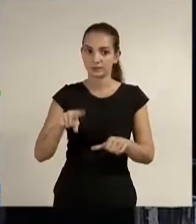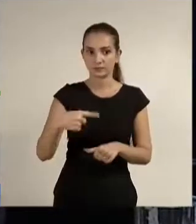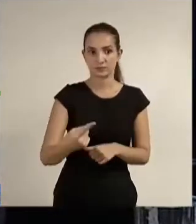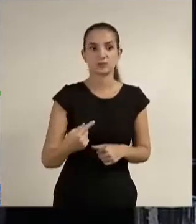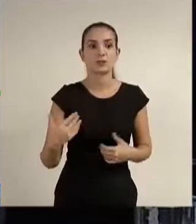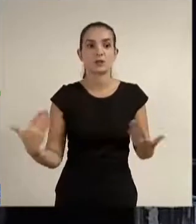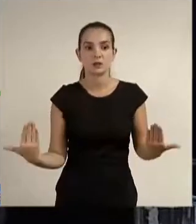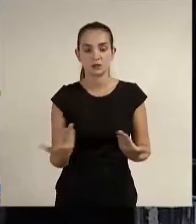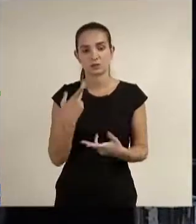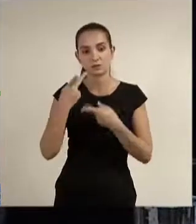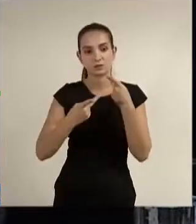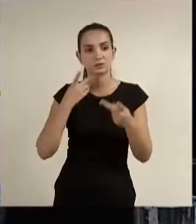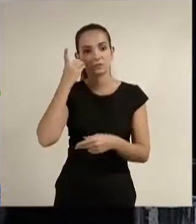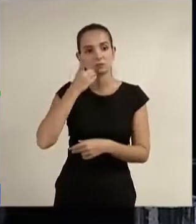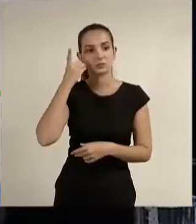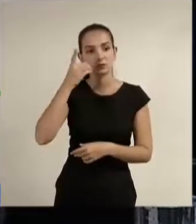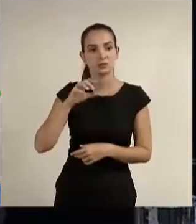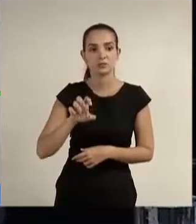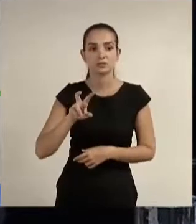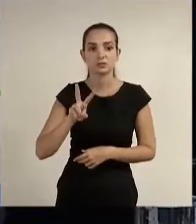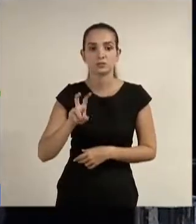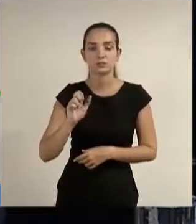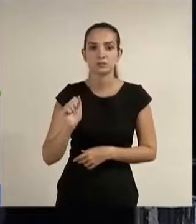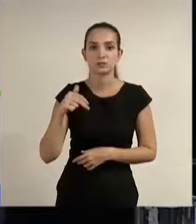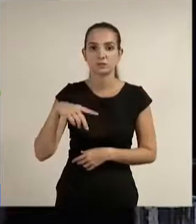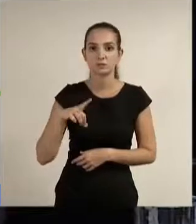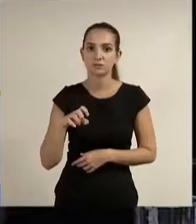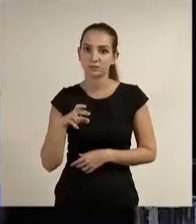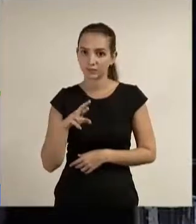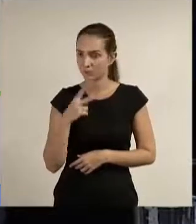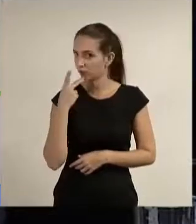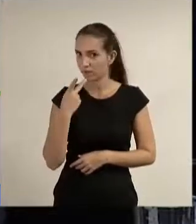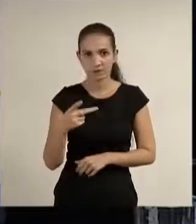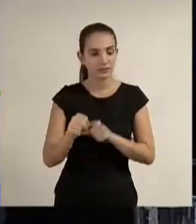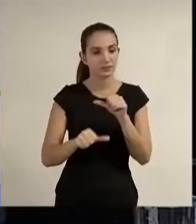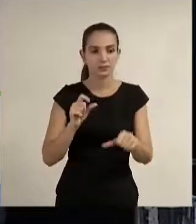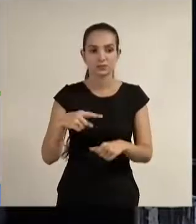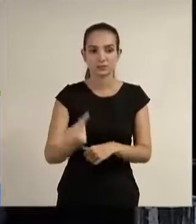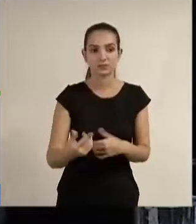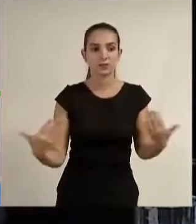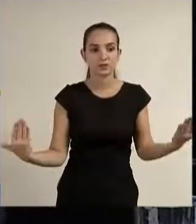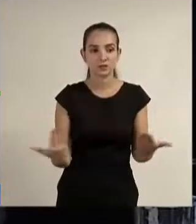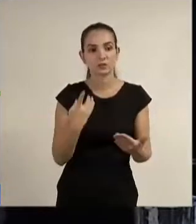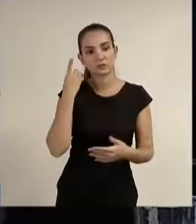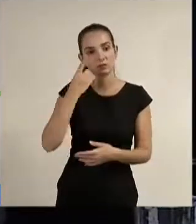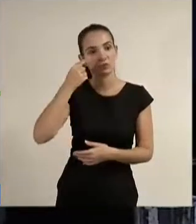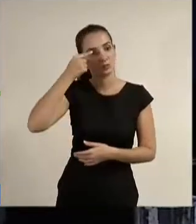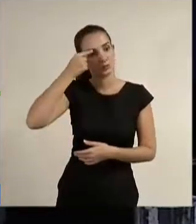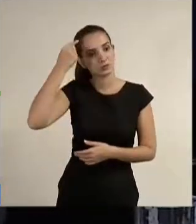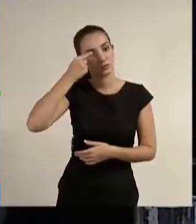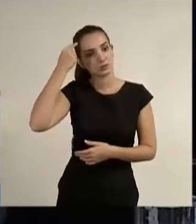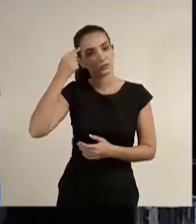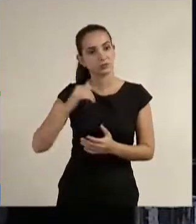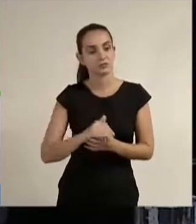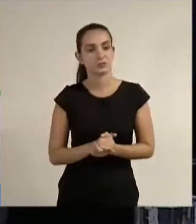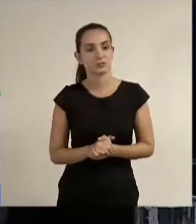Transfere com a palavra o deputado Evander Vendramini. Transfere com a palavra o ilustre deputado Zé